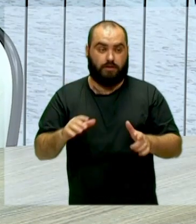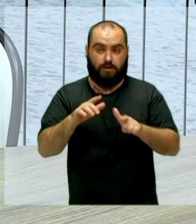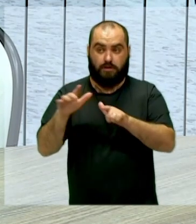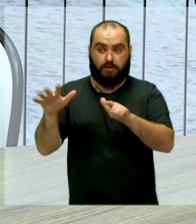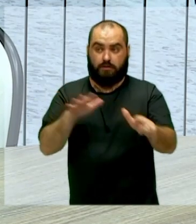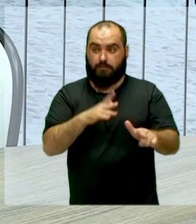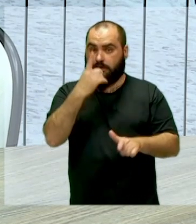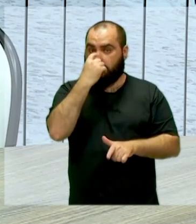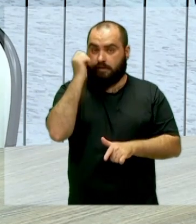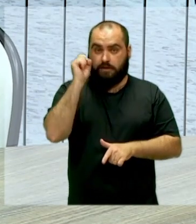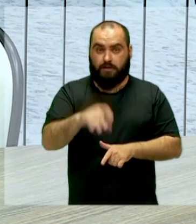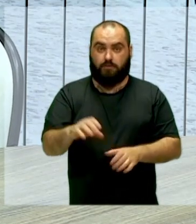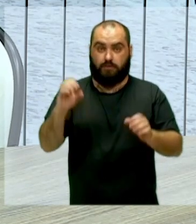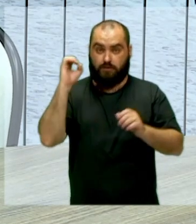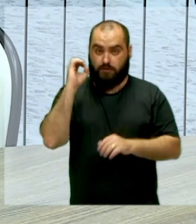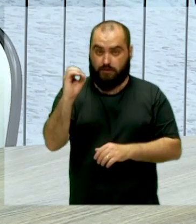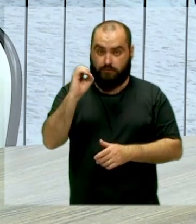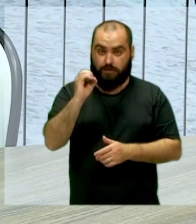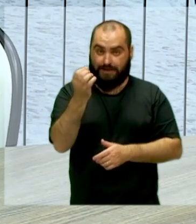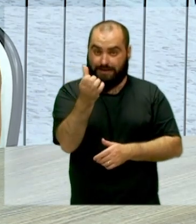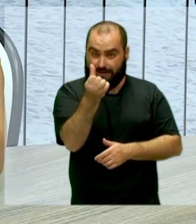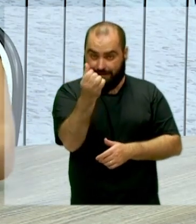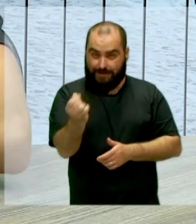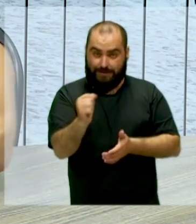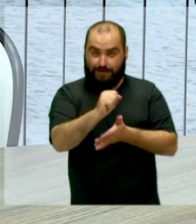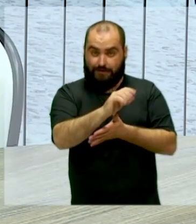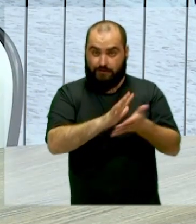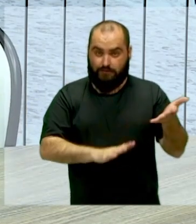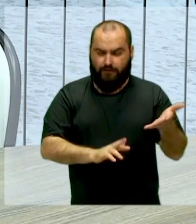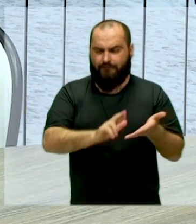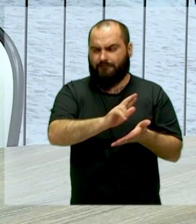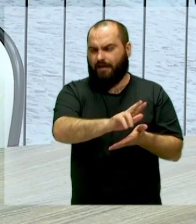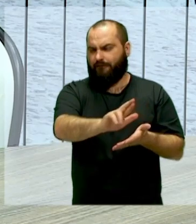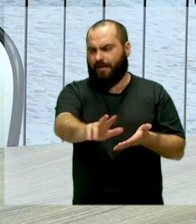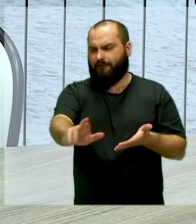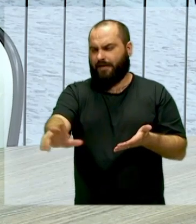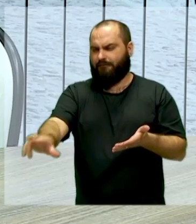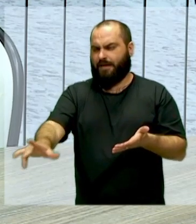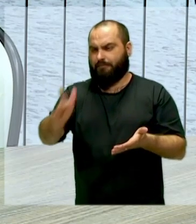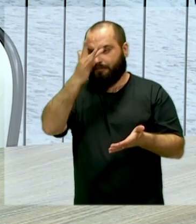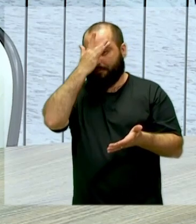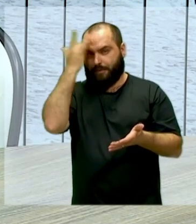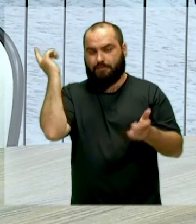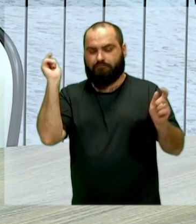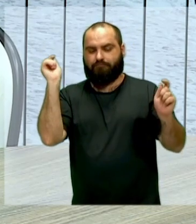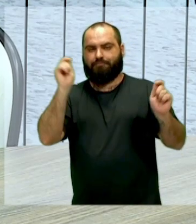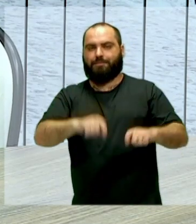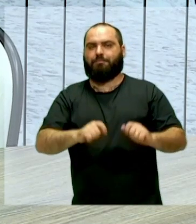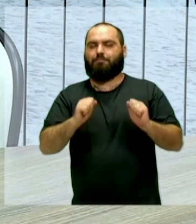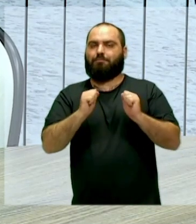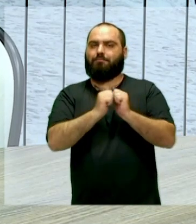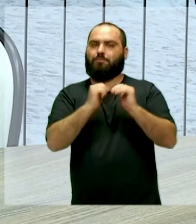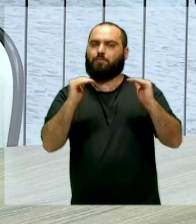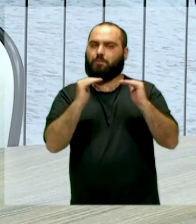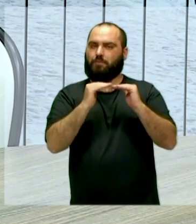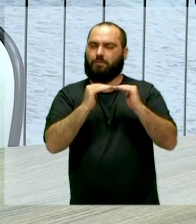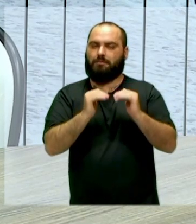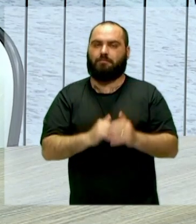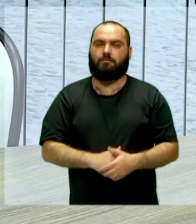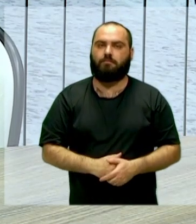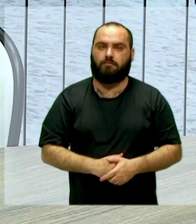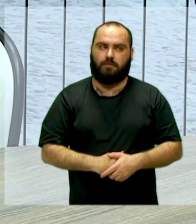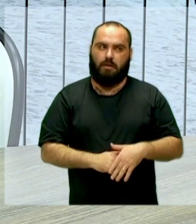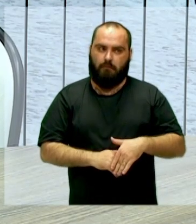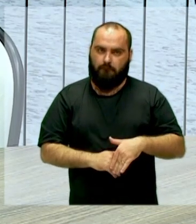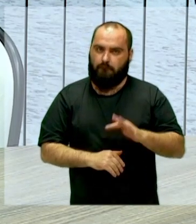colaborativa né então desses 60 eventos tem mão de muita gente fazendo acontecer e tem muito trabalho ainda a ser